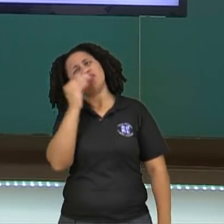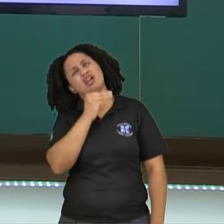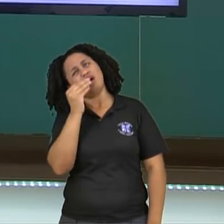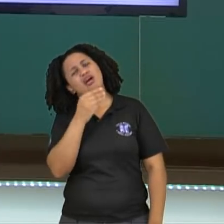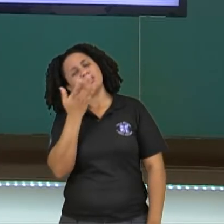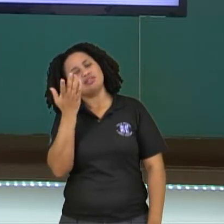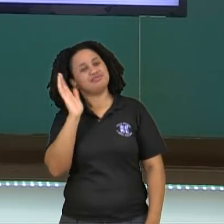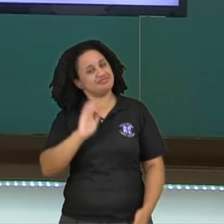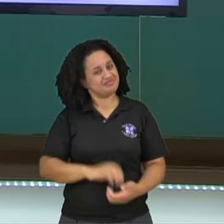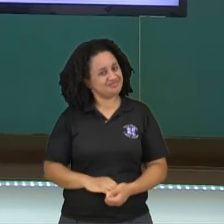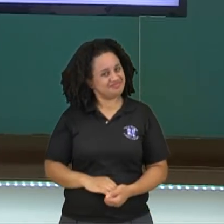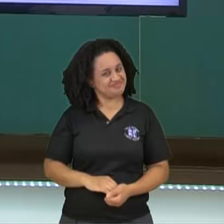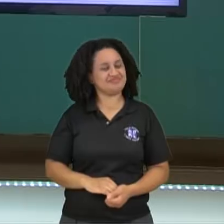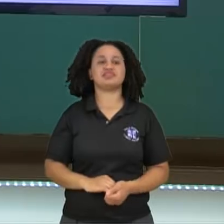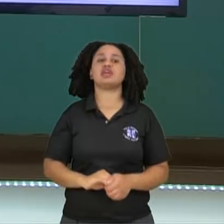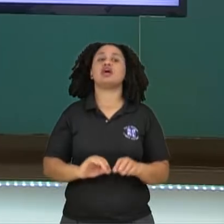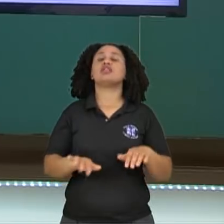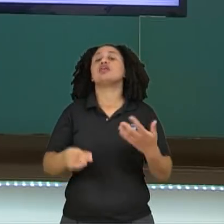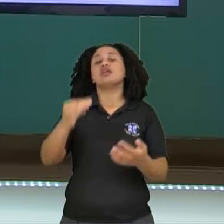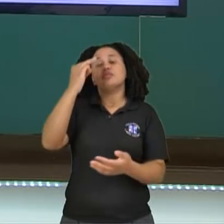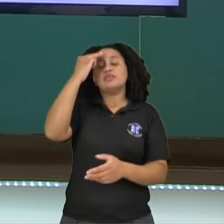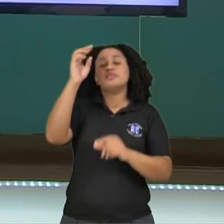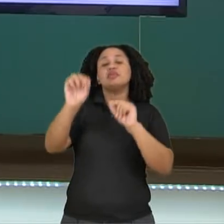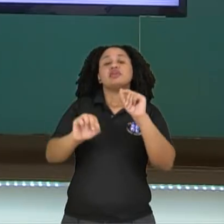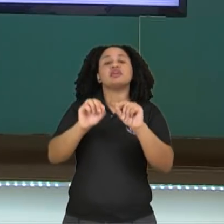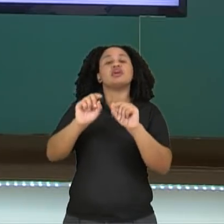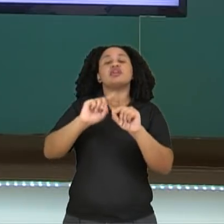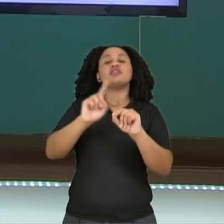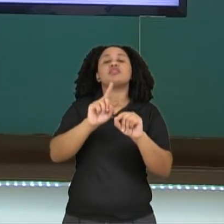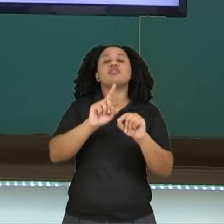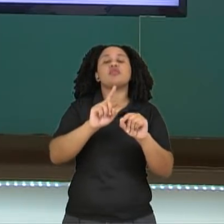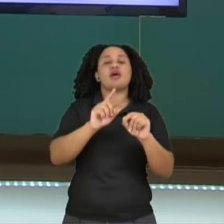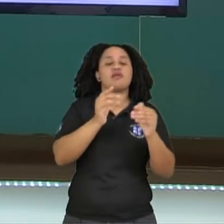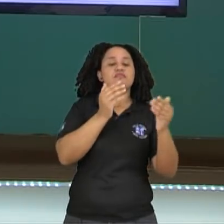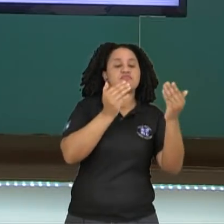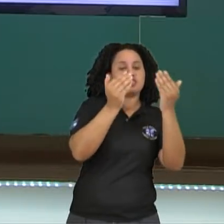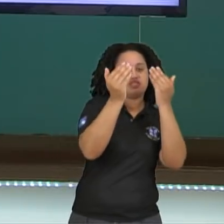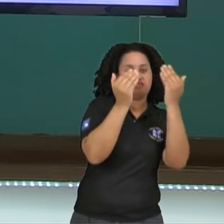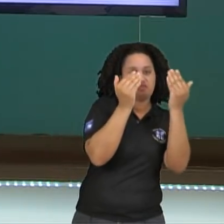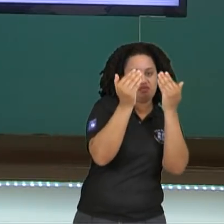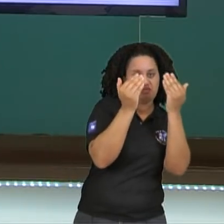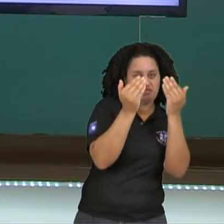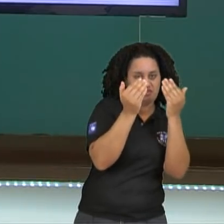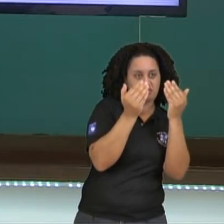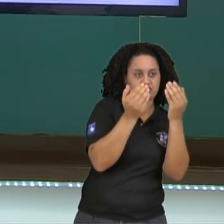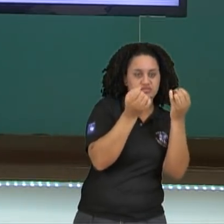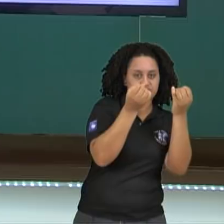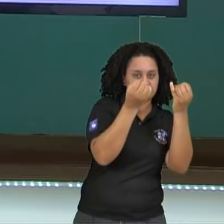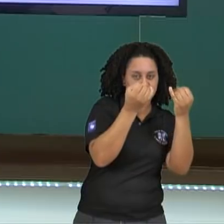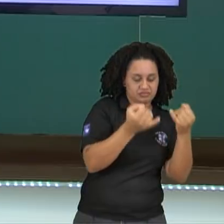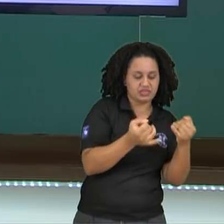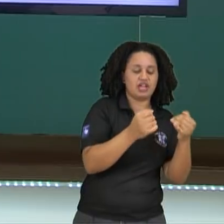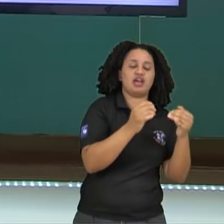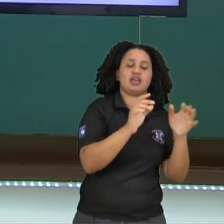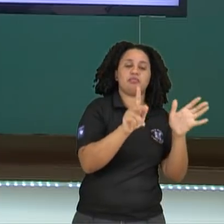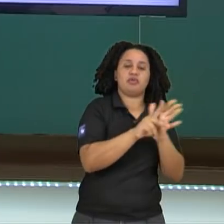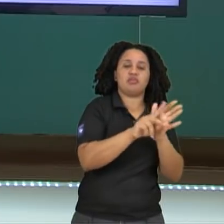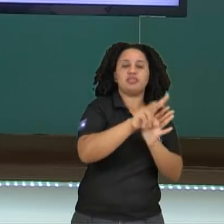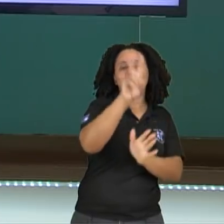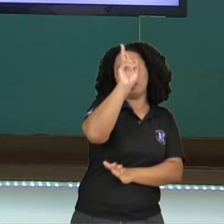Mas então, o que é memória? A memória a qual nos referimos não é nem psicológica, que está ligada às